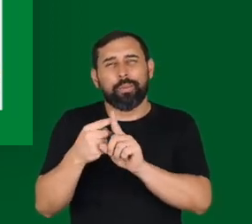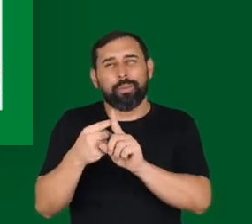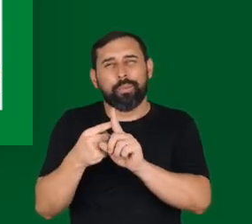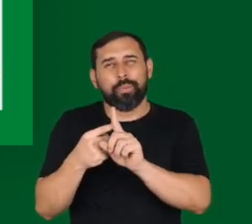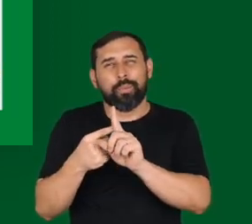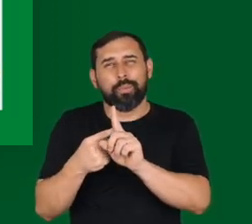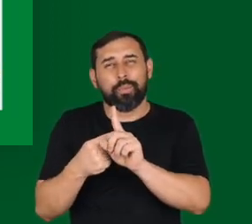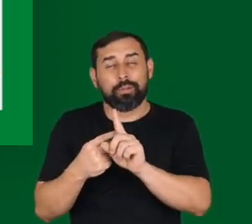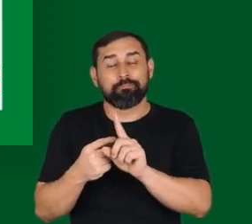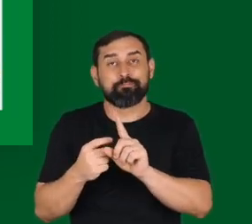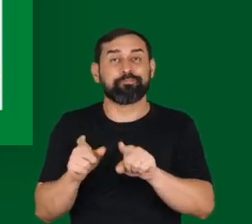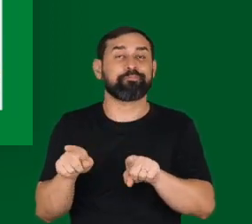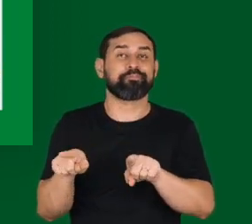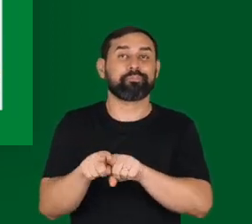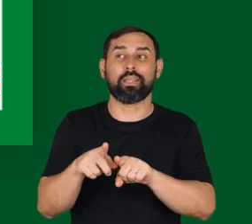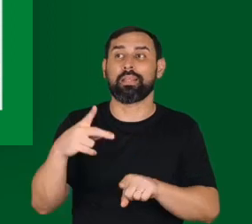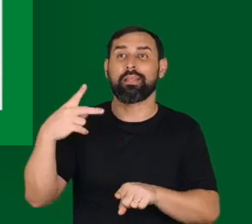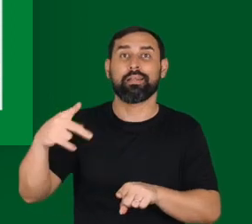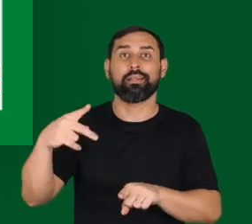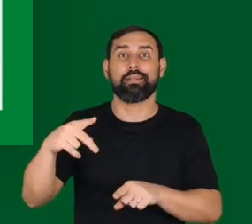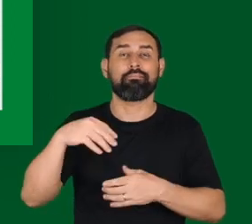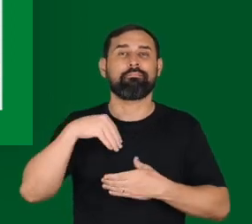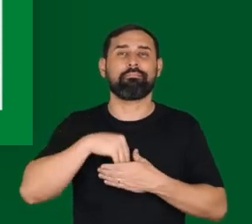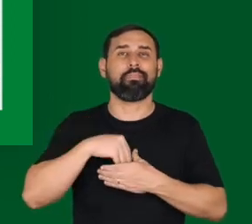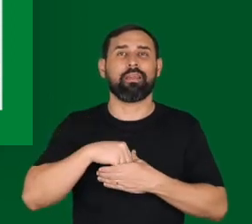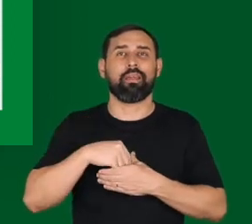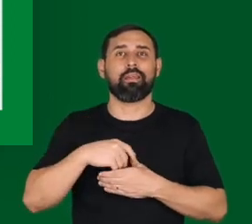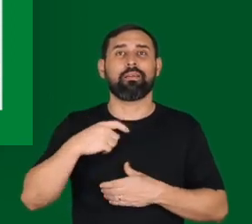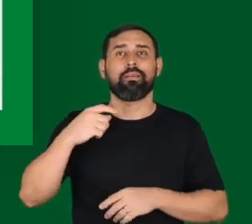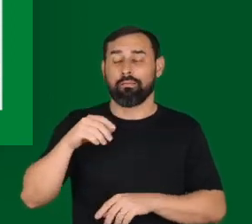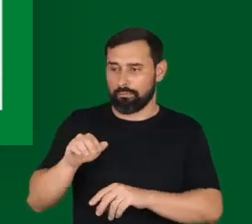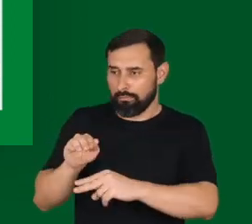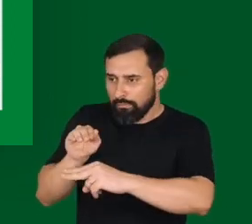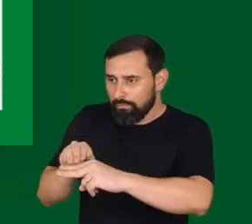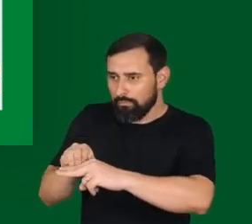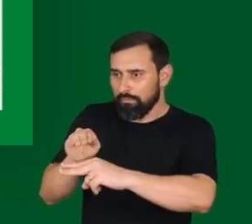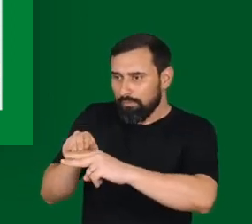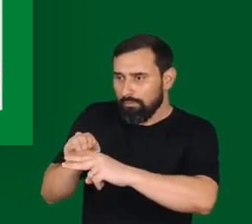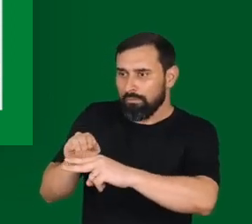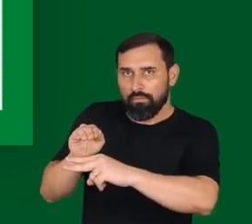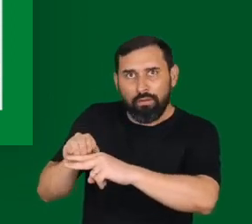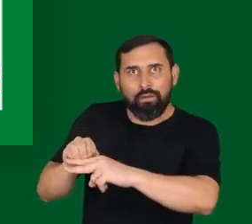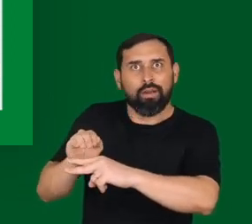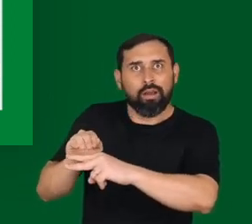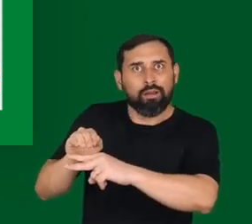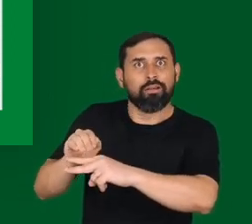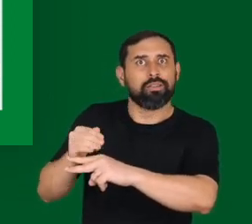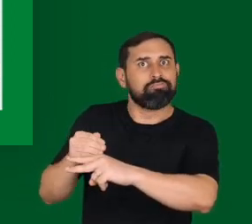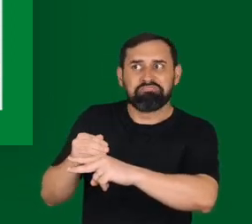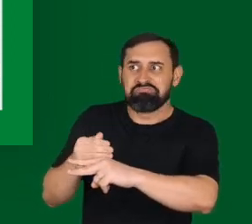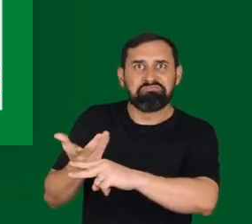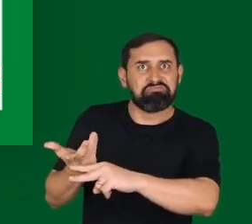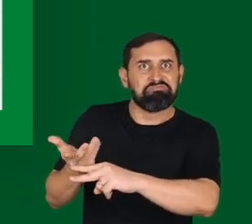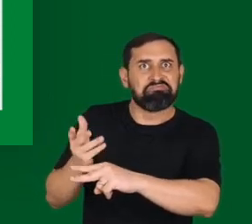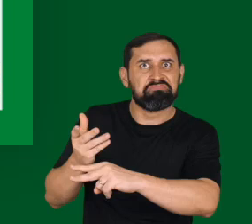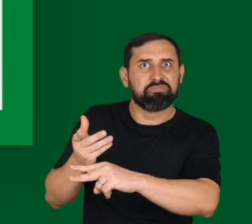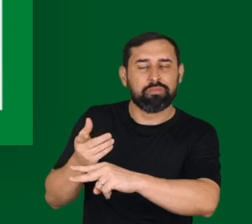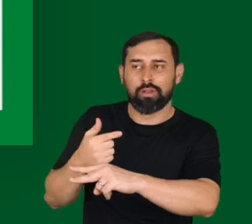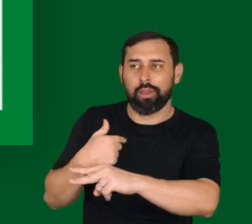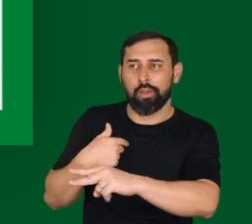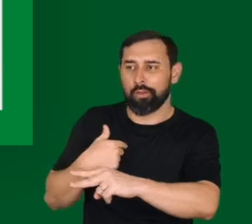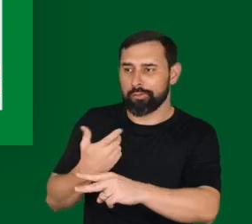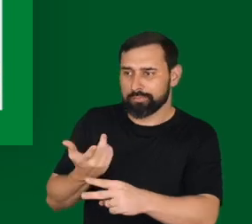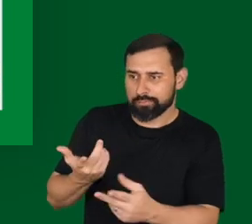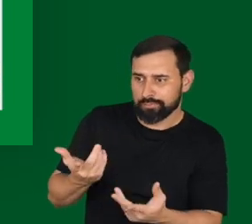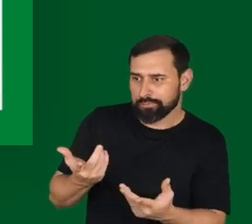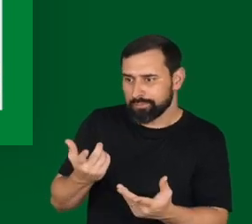pulso, ele vai estar acentuado. Na questão do sistema nervoso, o paciente vai estar inconsciente, comatoso,